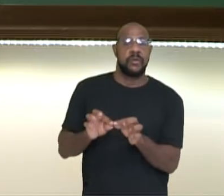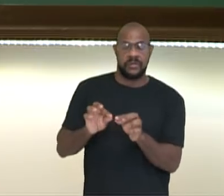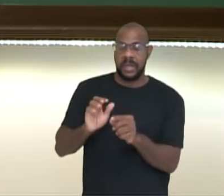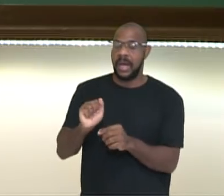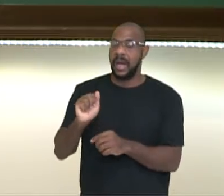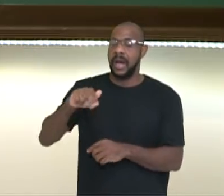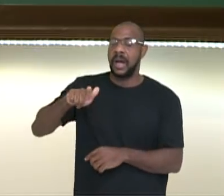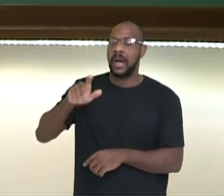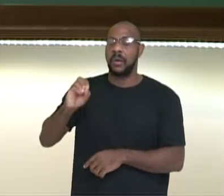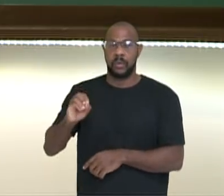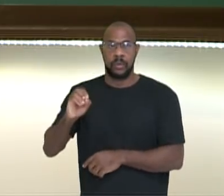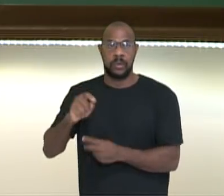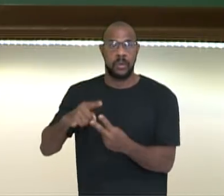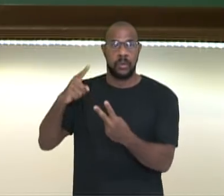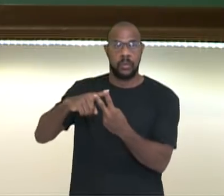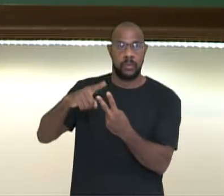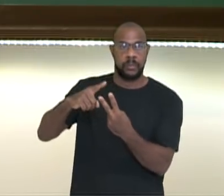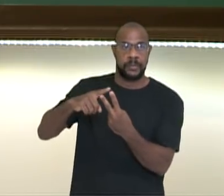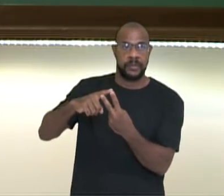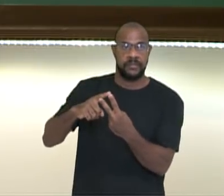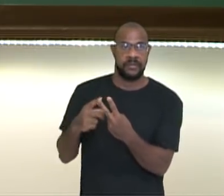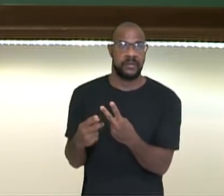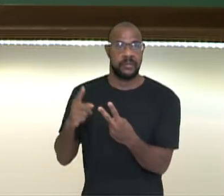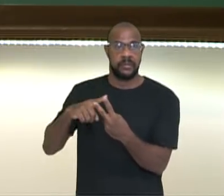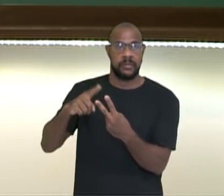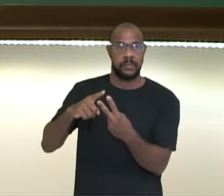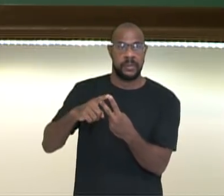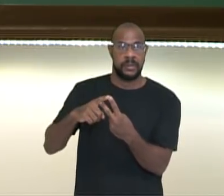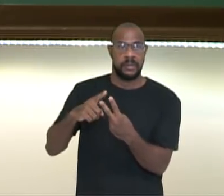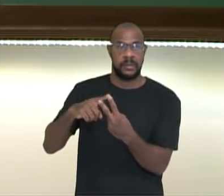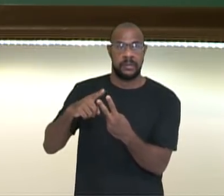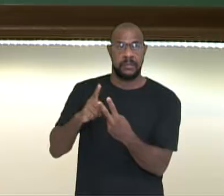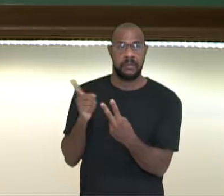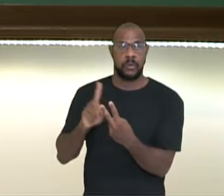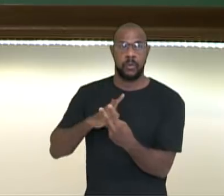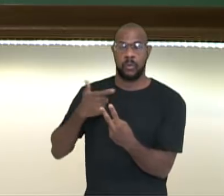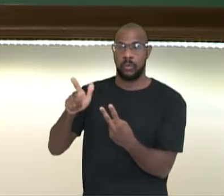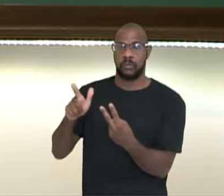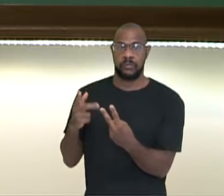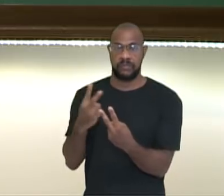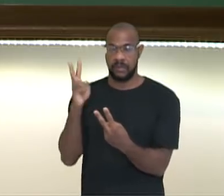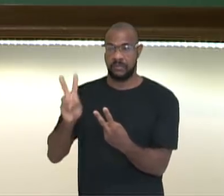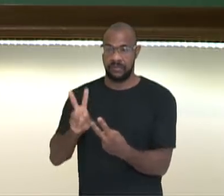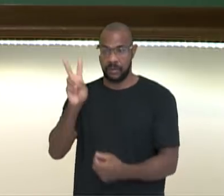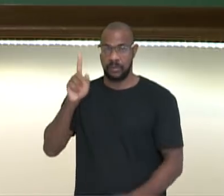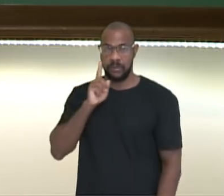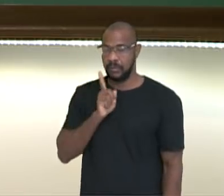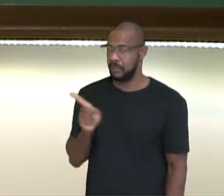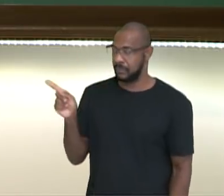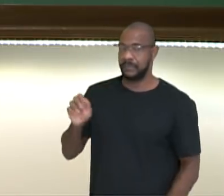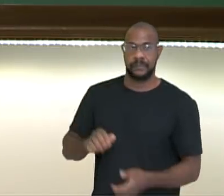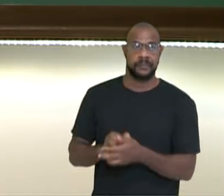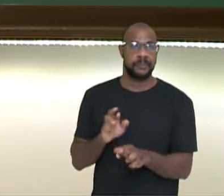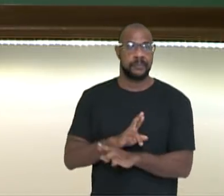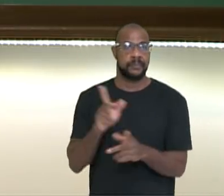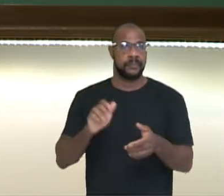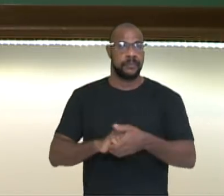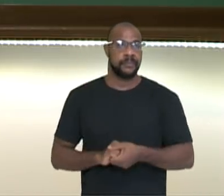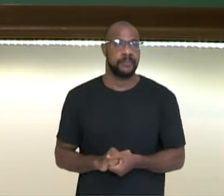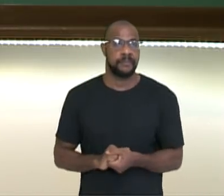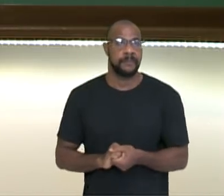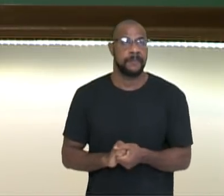fazer o exercício e não saber o que coloca onde. Então, é só você distinguir aí comprimento e ângulo. E